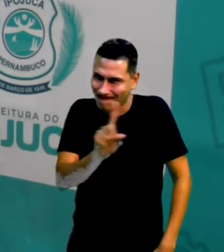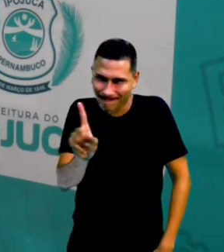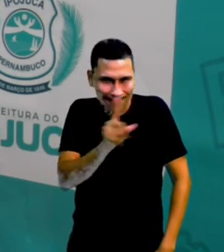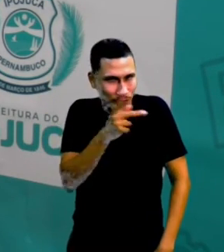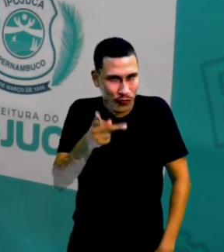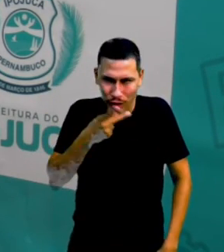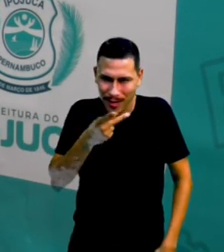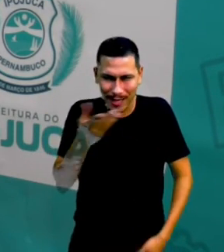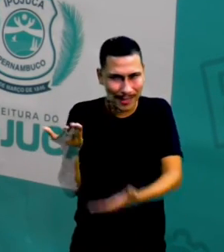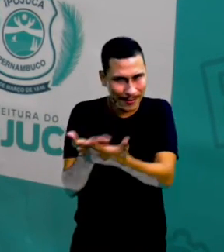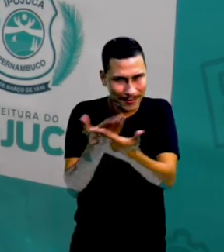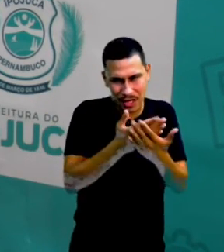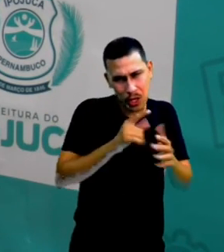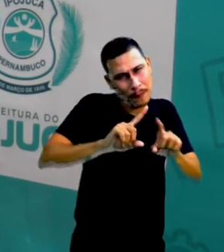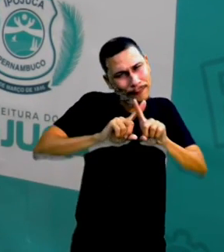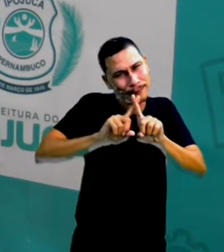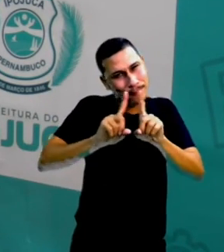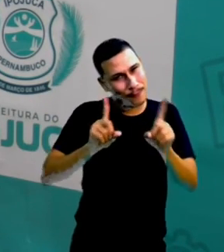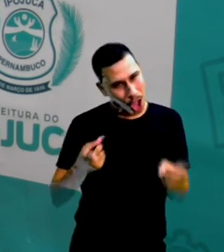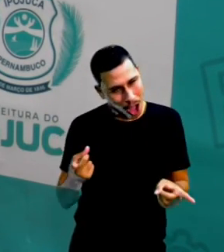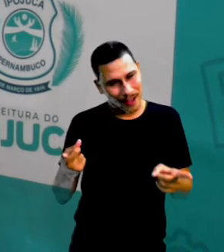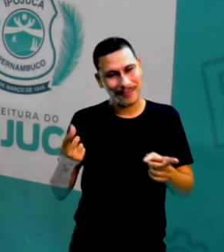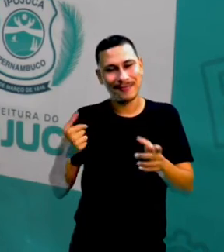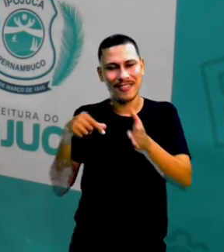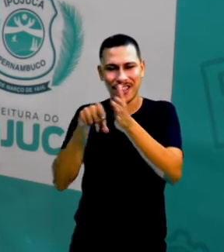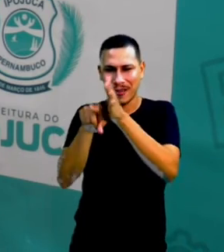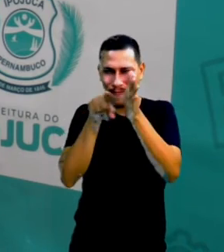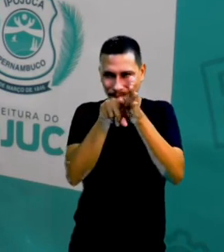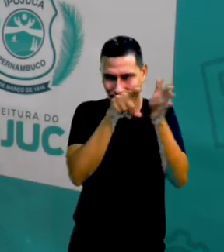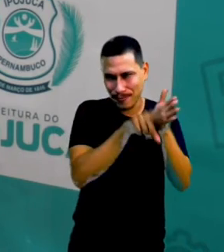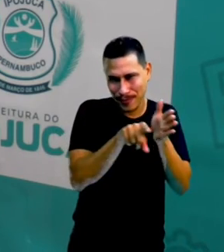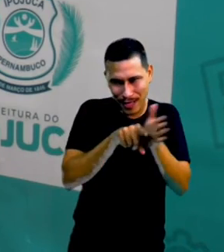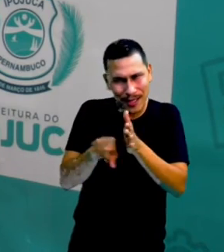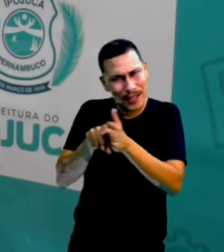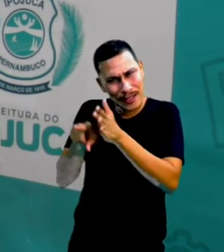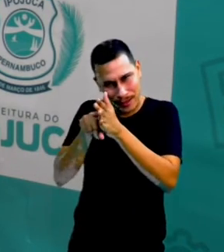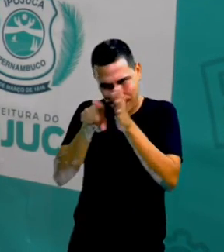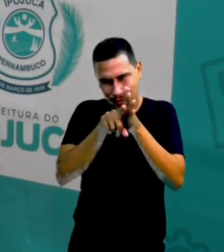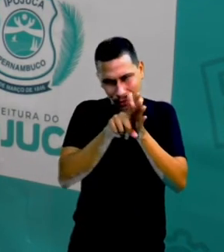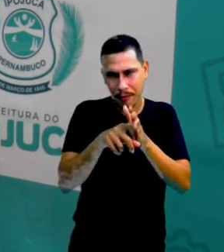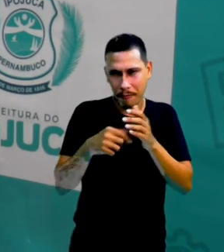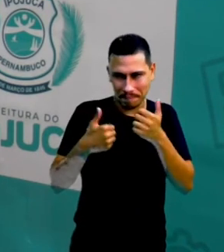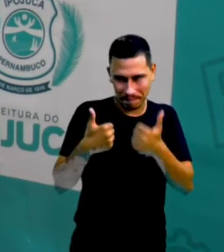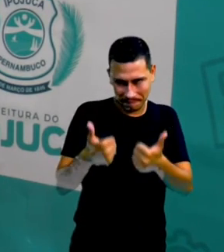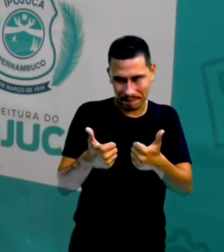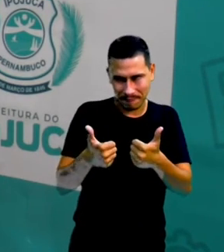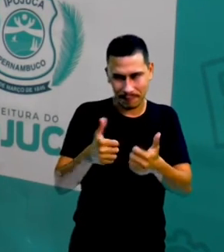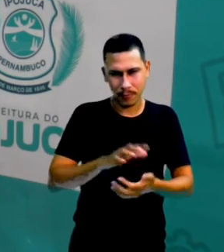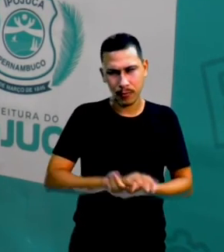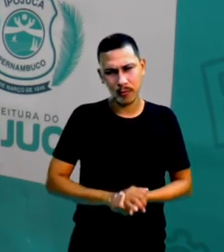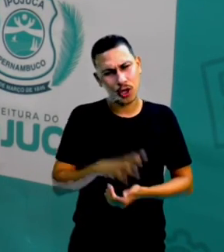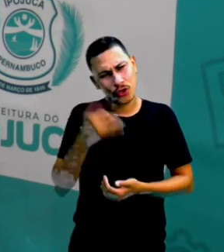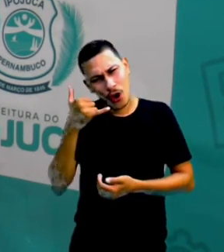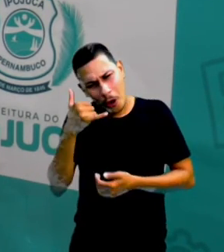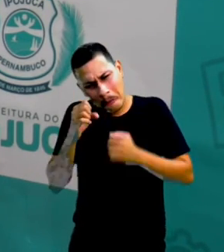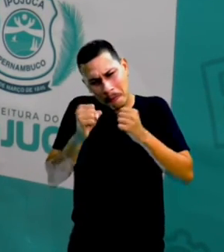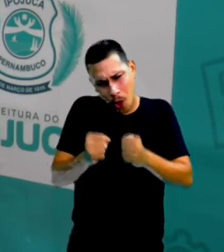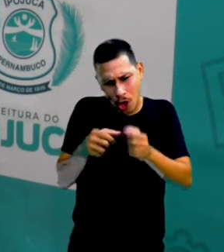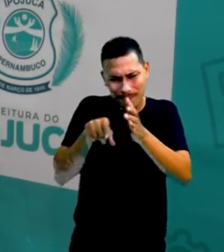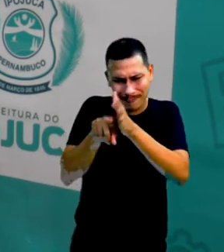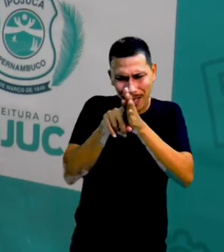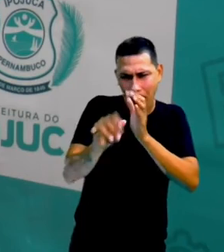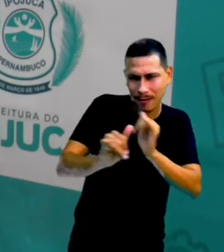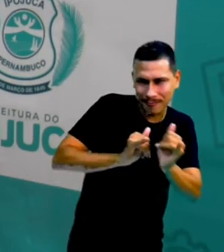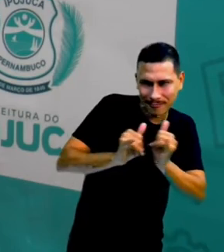com vocês. Mas eu vou deixar essa temática para que vocês tenham a nível de pesquisa. Coloque lá no celular de vocês e tenham